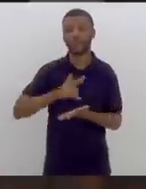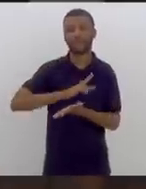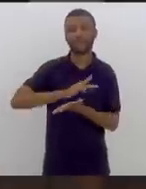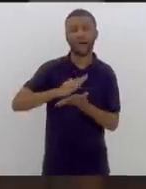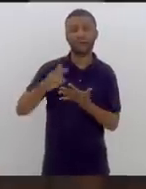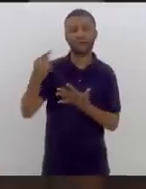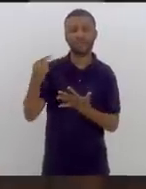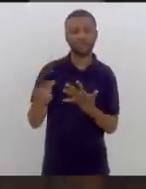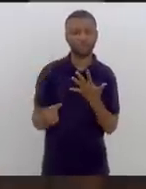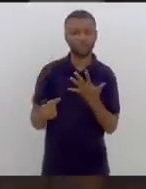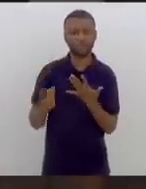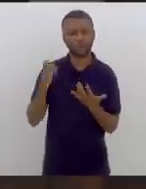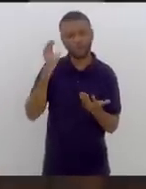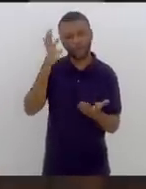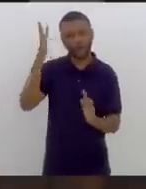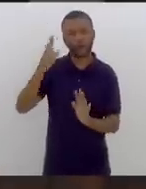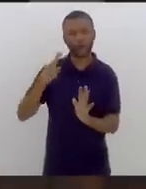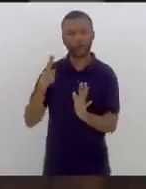casos